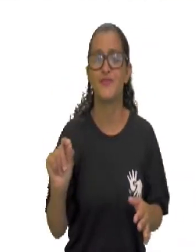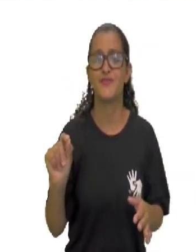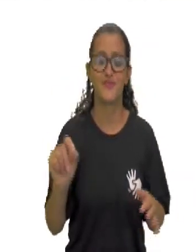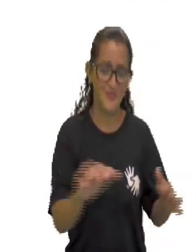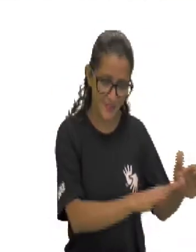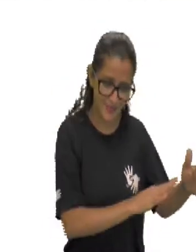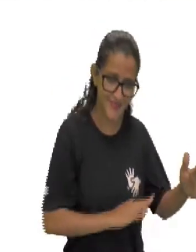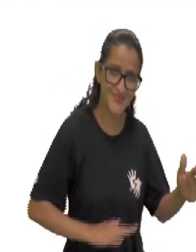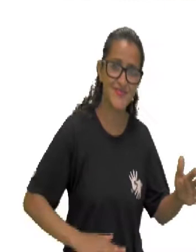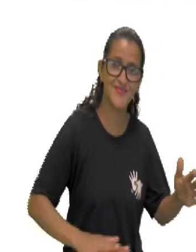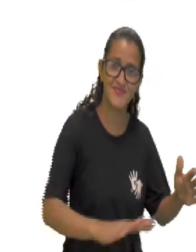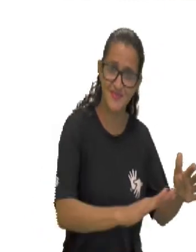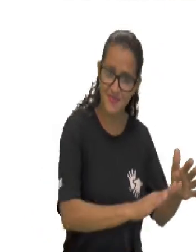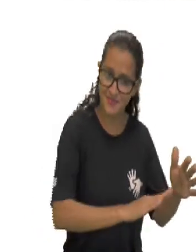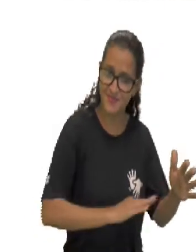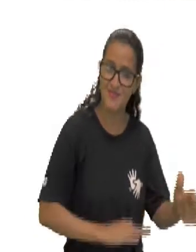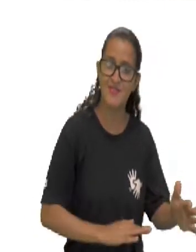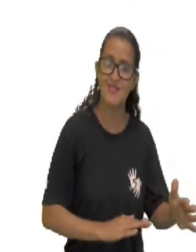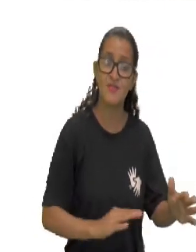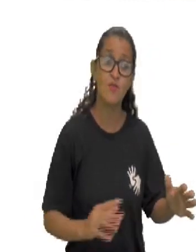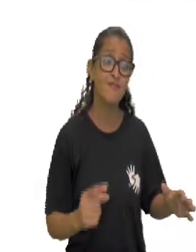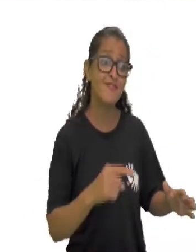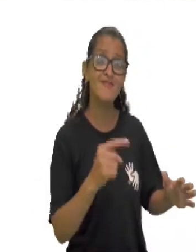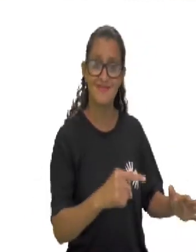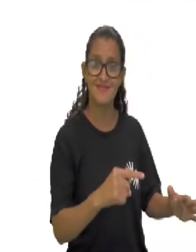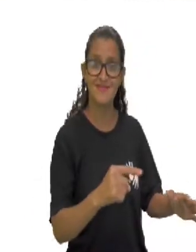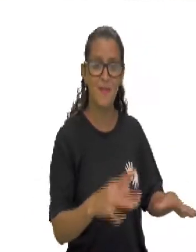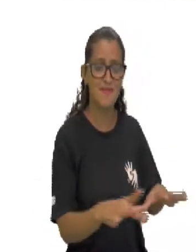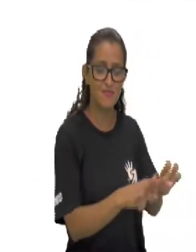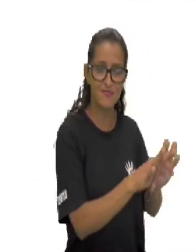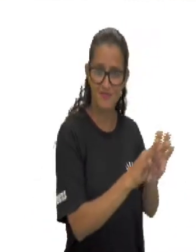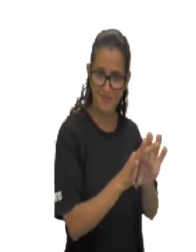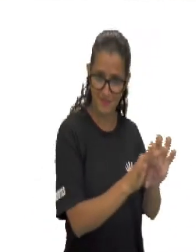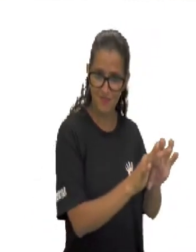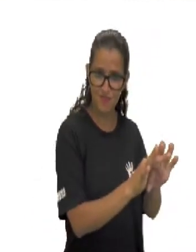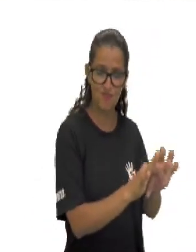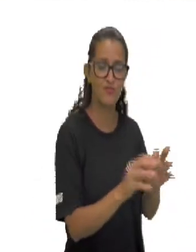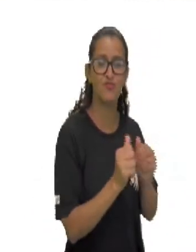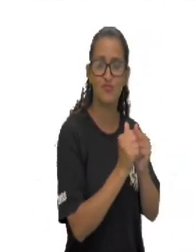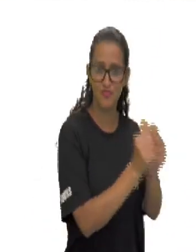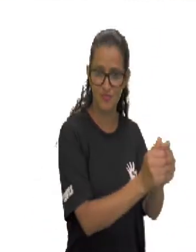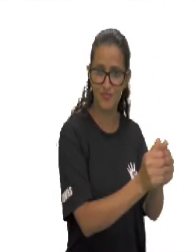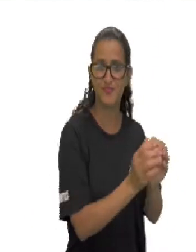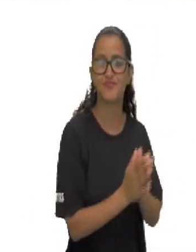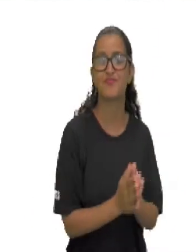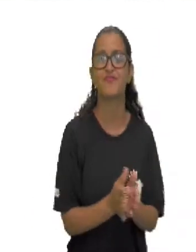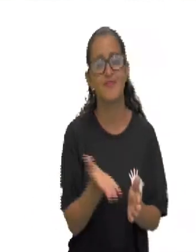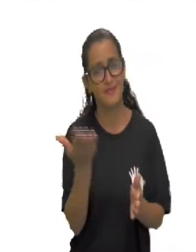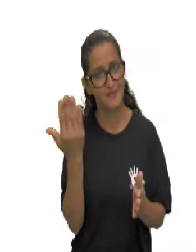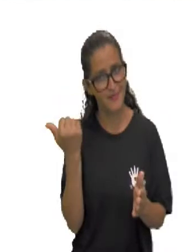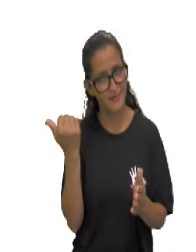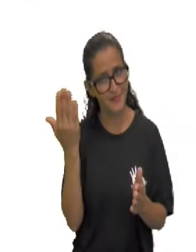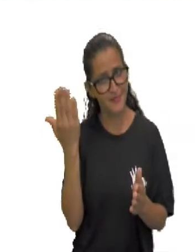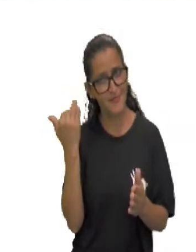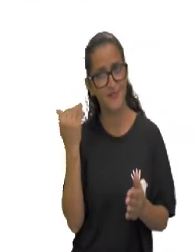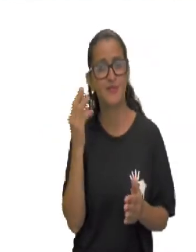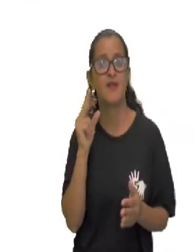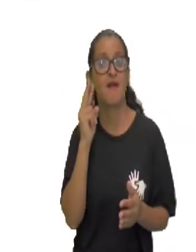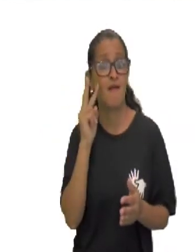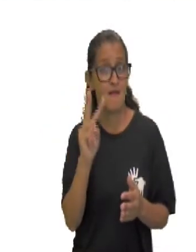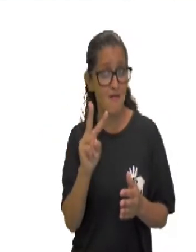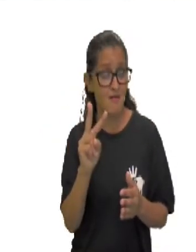espaços acabam sendo parte cenográfica da peça teatral. Então, vamos recapitular um pouquinho. O teatro de rua,